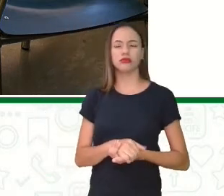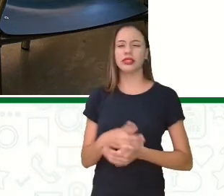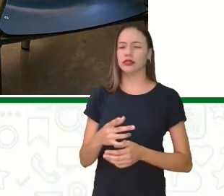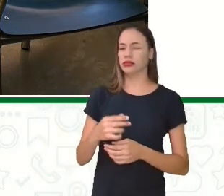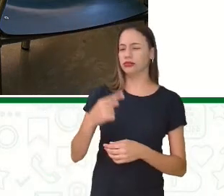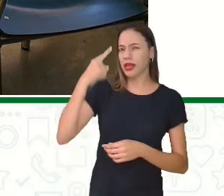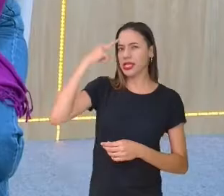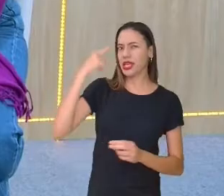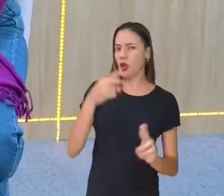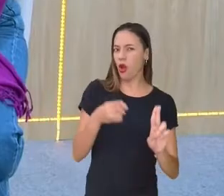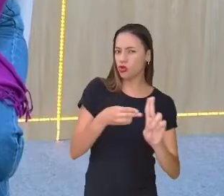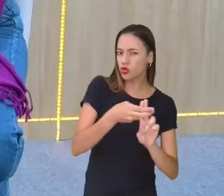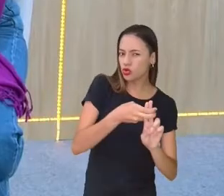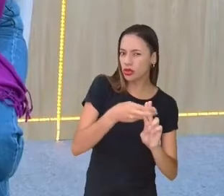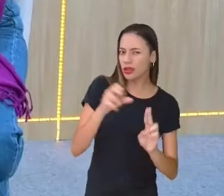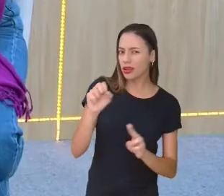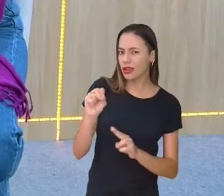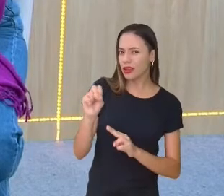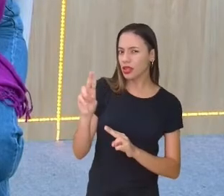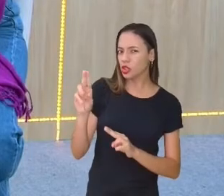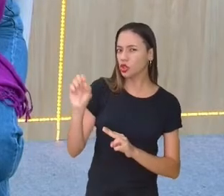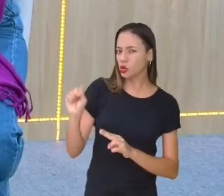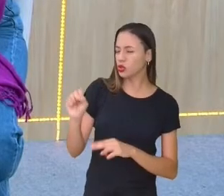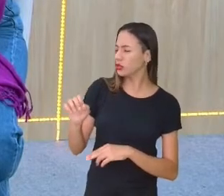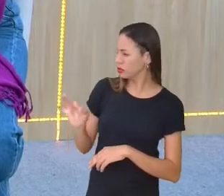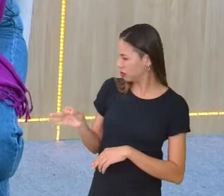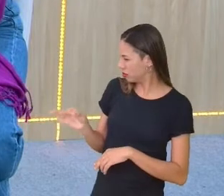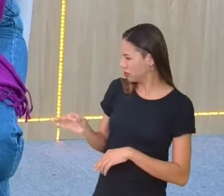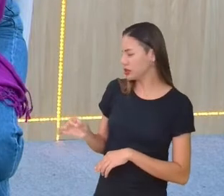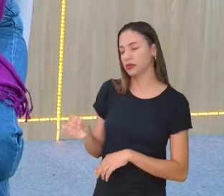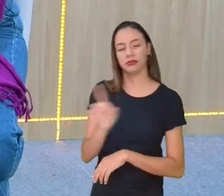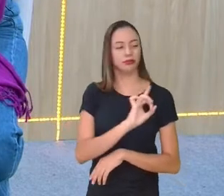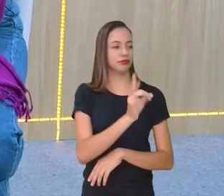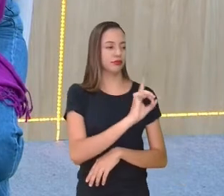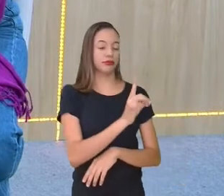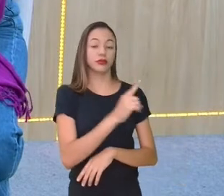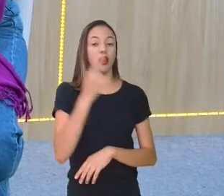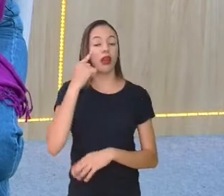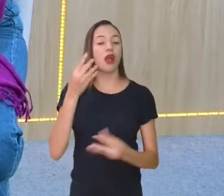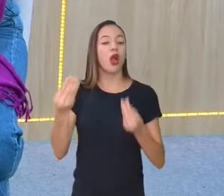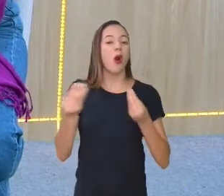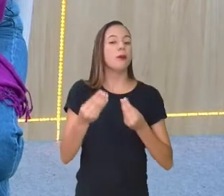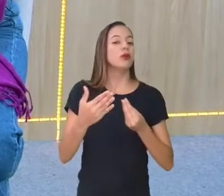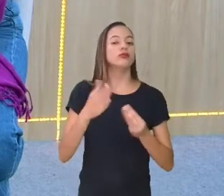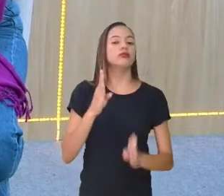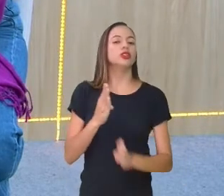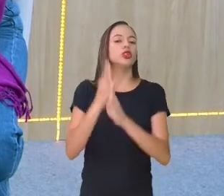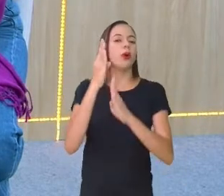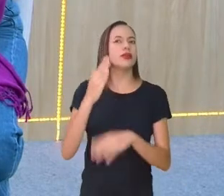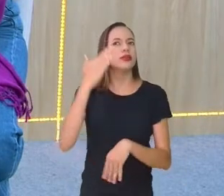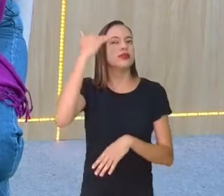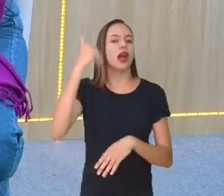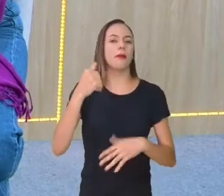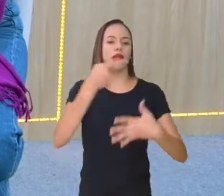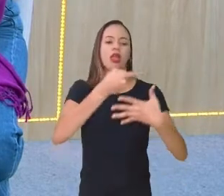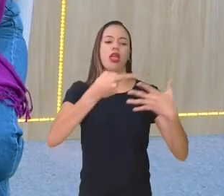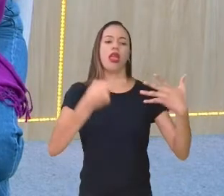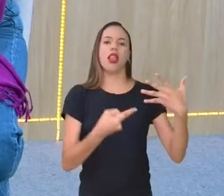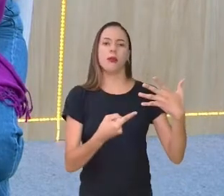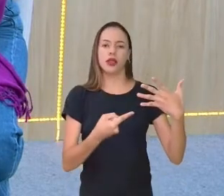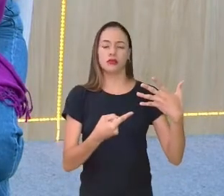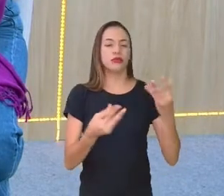SUS? Eu acho que não. Como é que a gente sabe desses elementos? A gente sabe justamente pelos